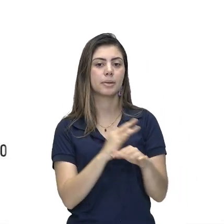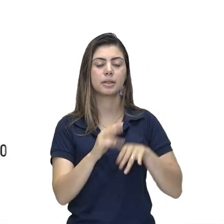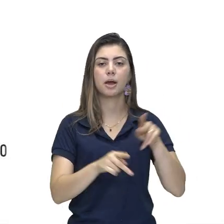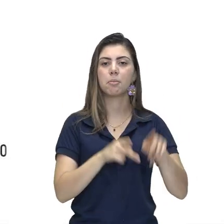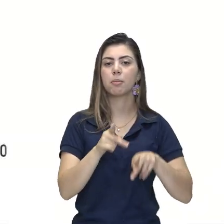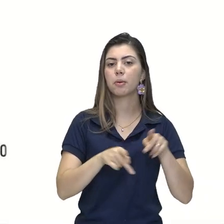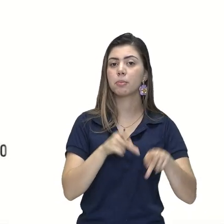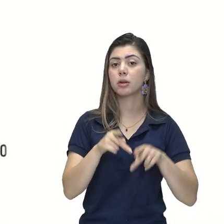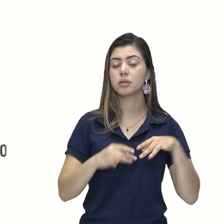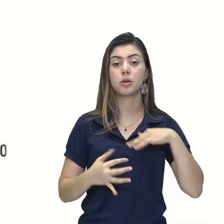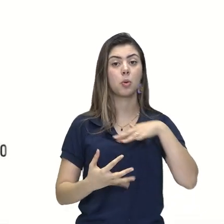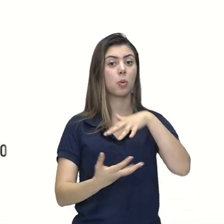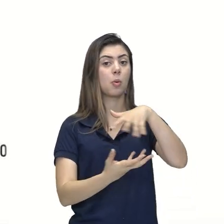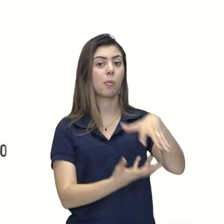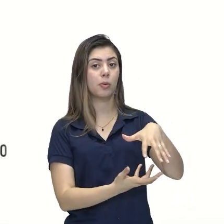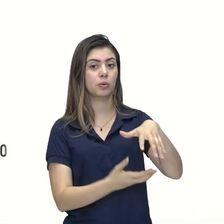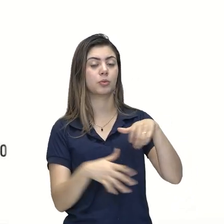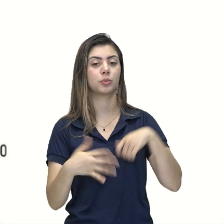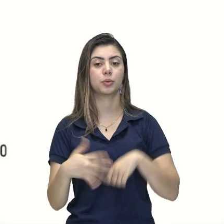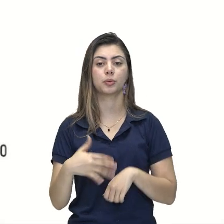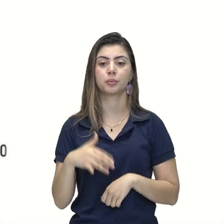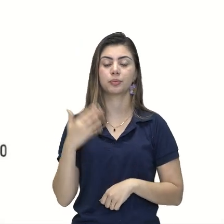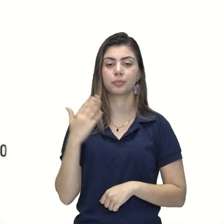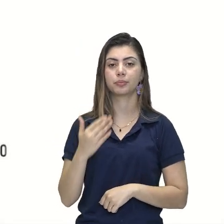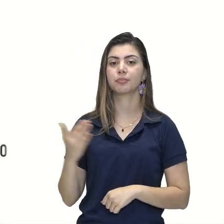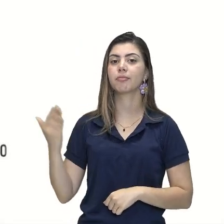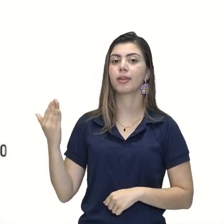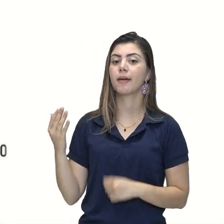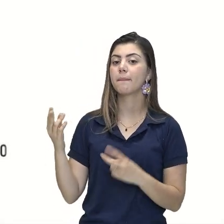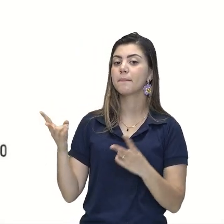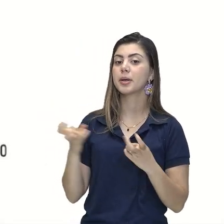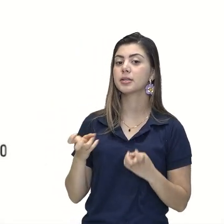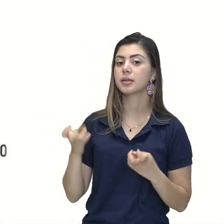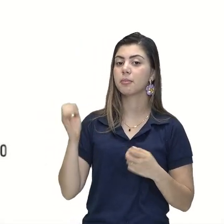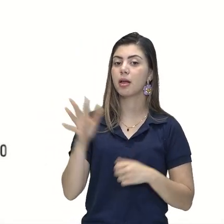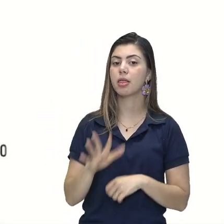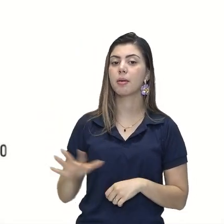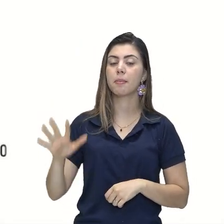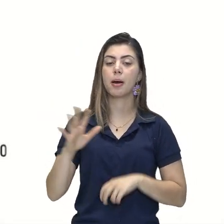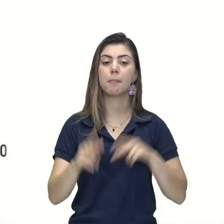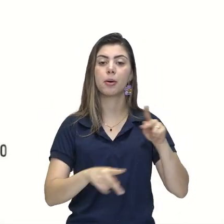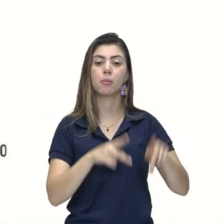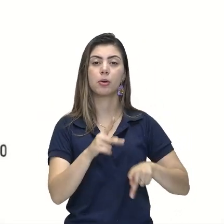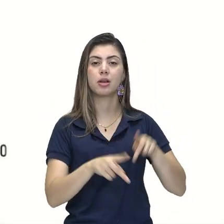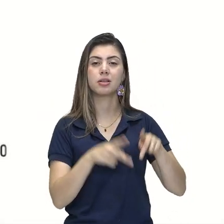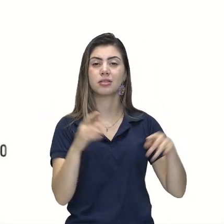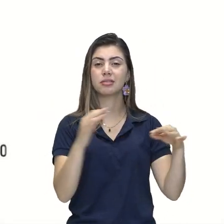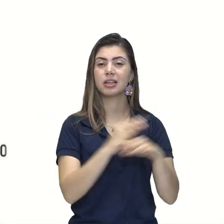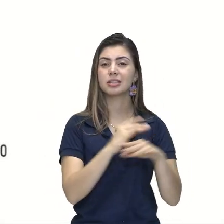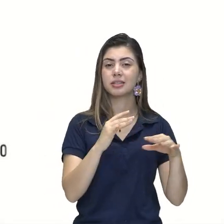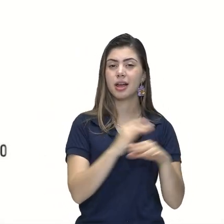neste mapa a população urbana no mundo.